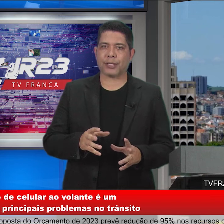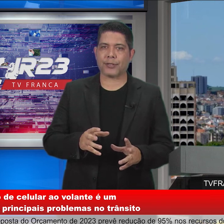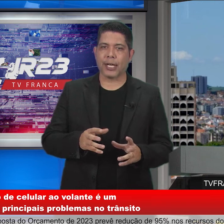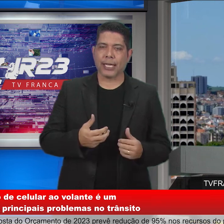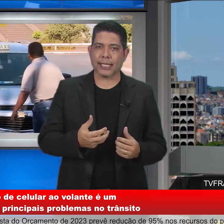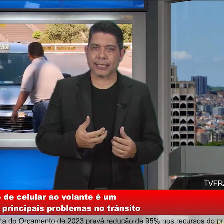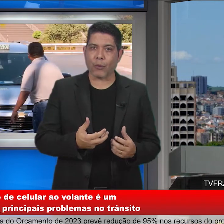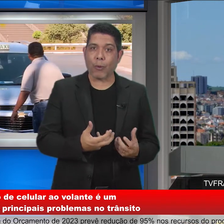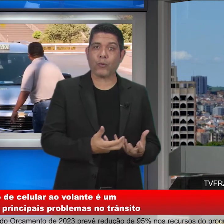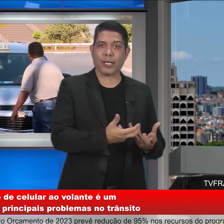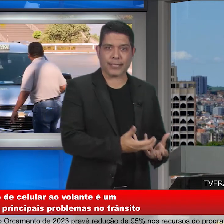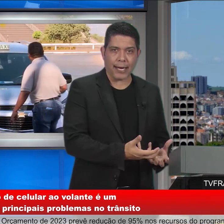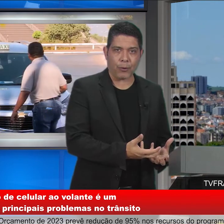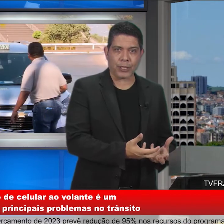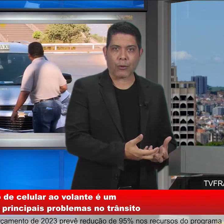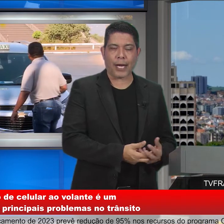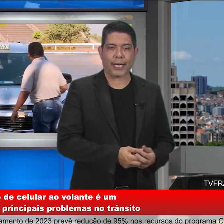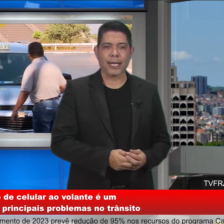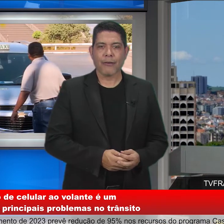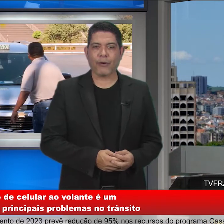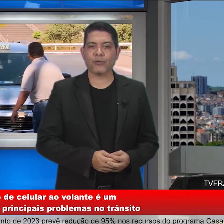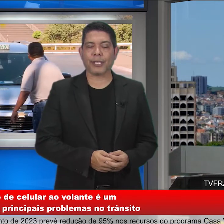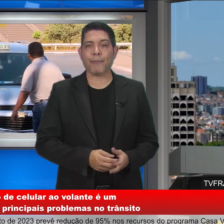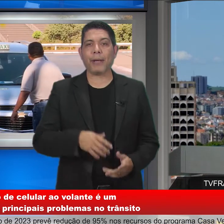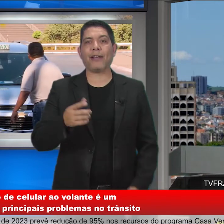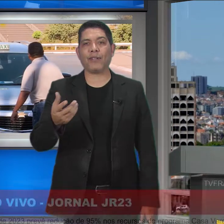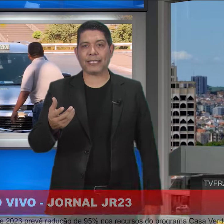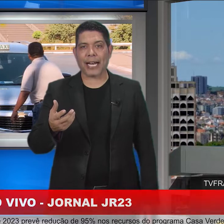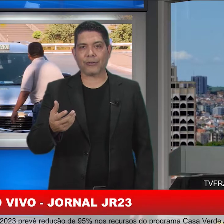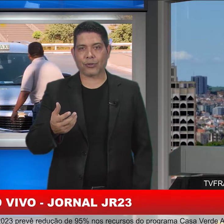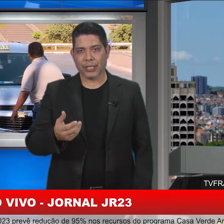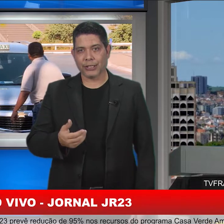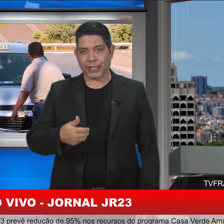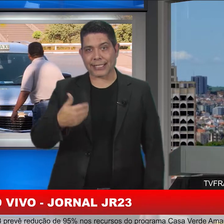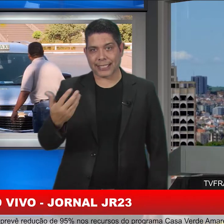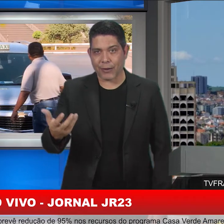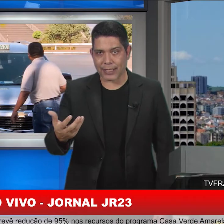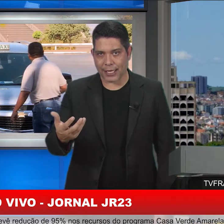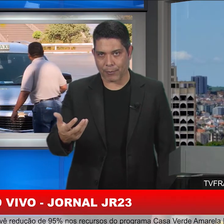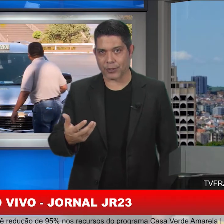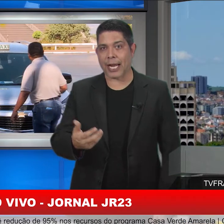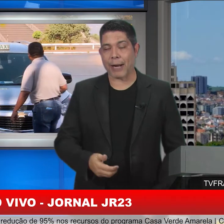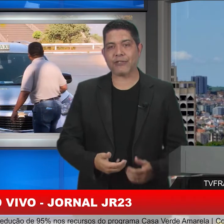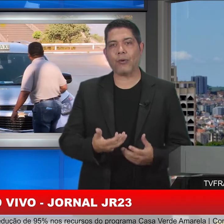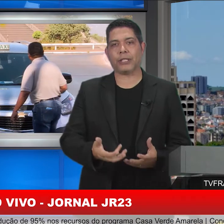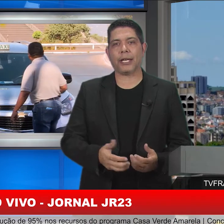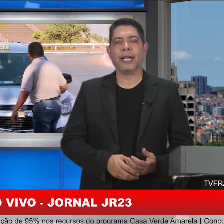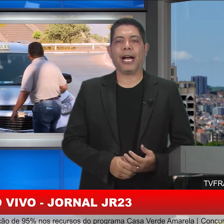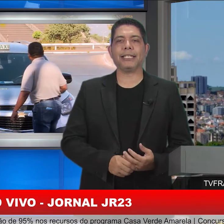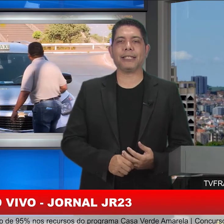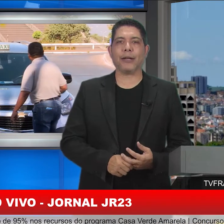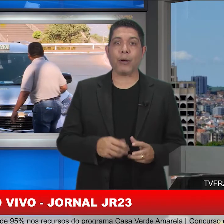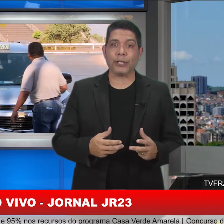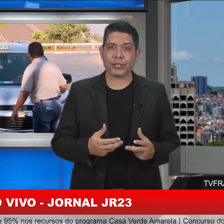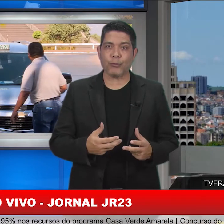aqueles motoristas que são bons exemplos agora vão ser beneficiados. Já são exemplos, né? Mas vão ter